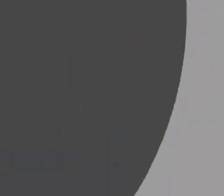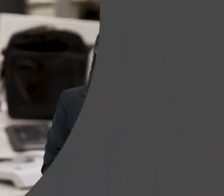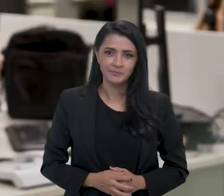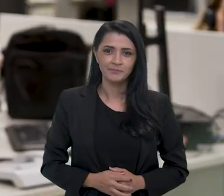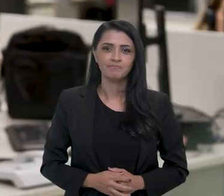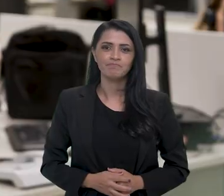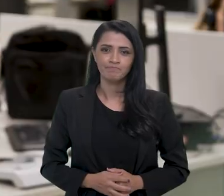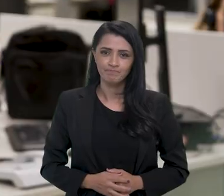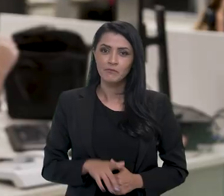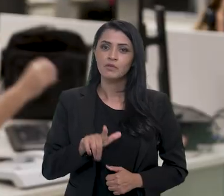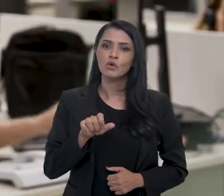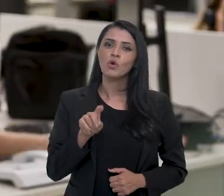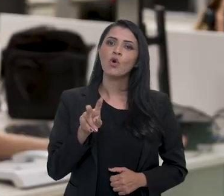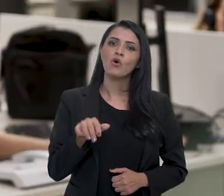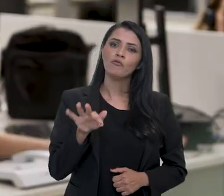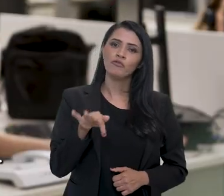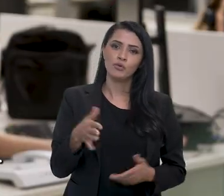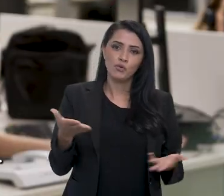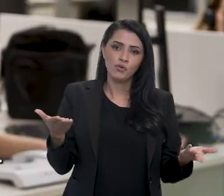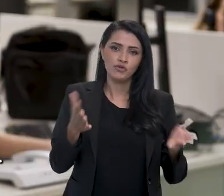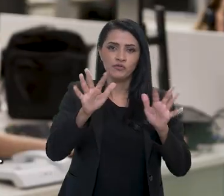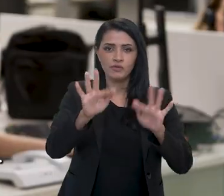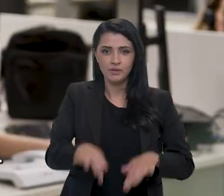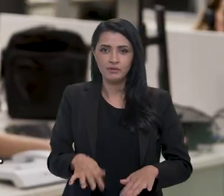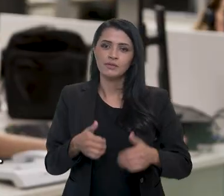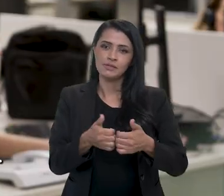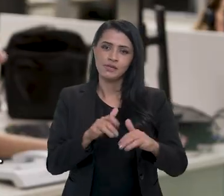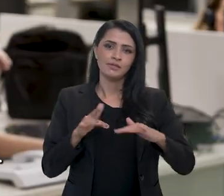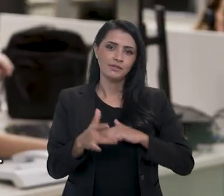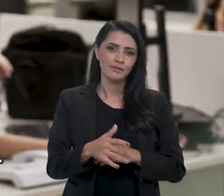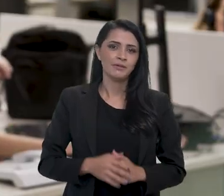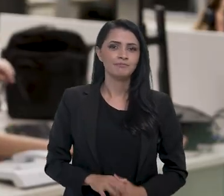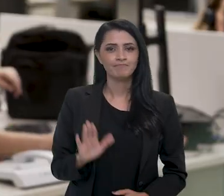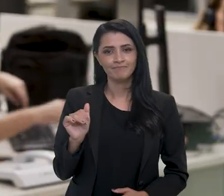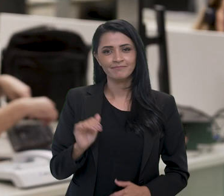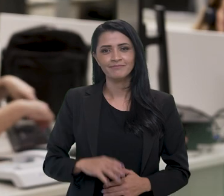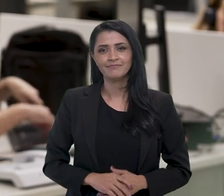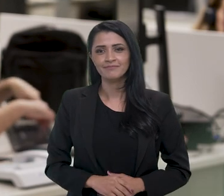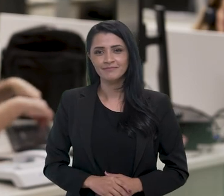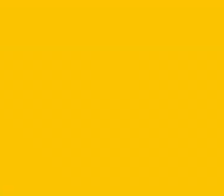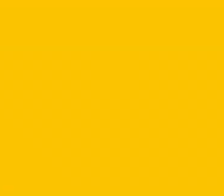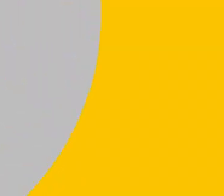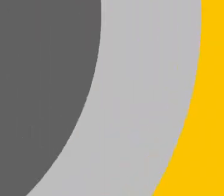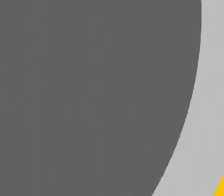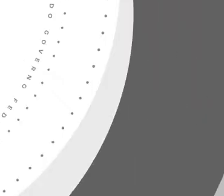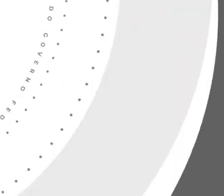E o Ponto Gov de hoje fica por aqui. Sigam com a gente nas redes sociais. Tchau!